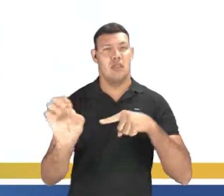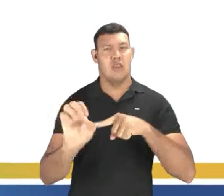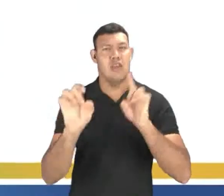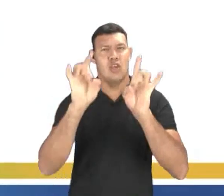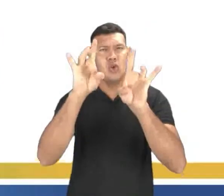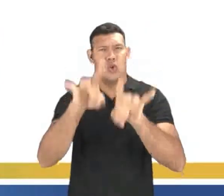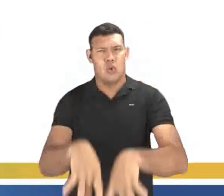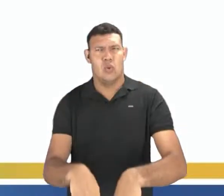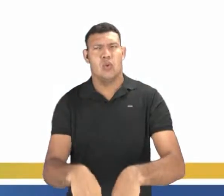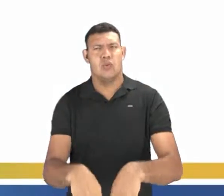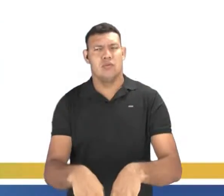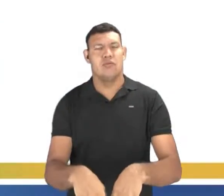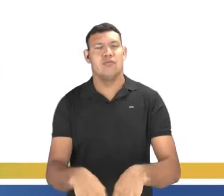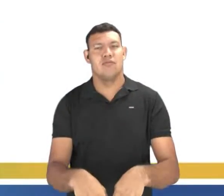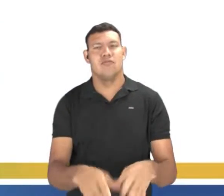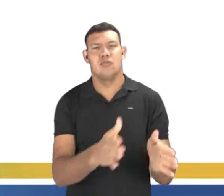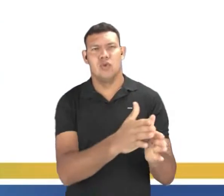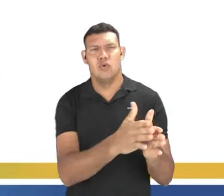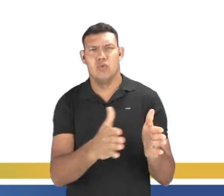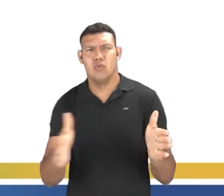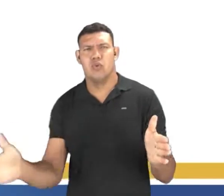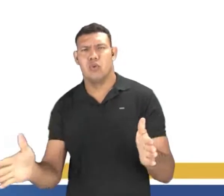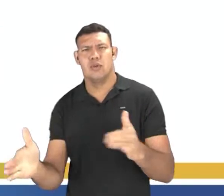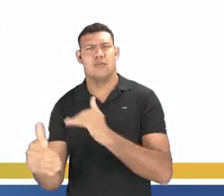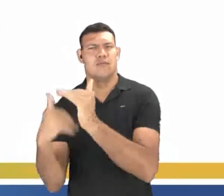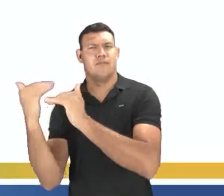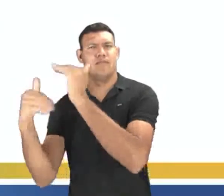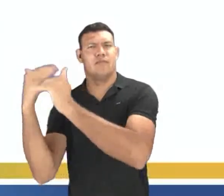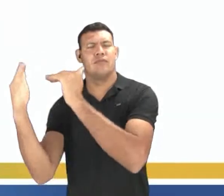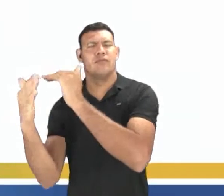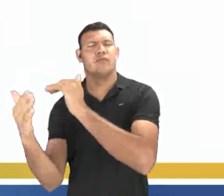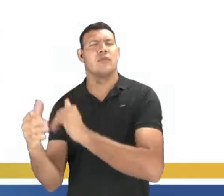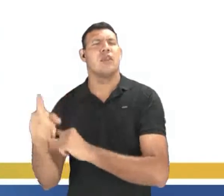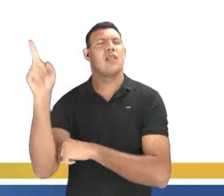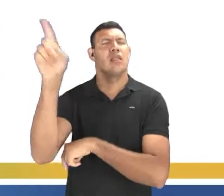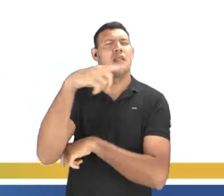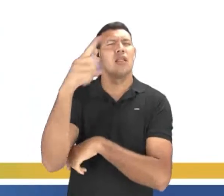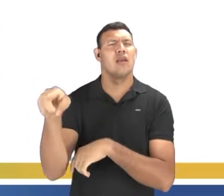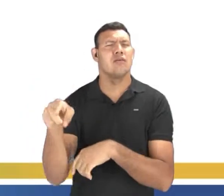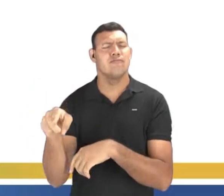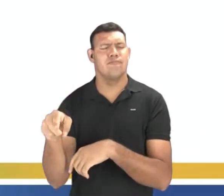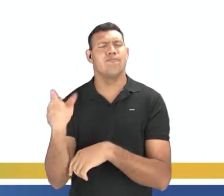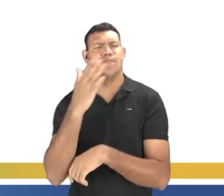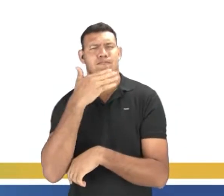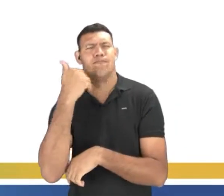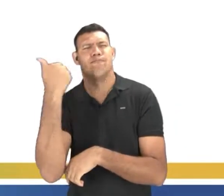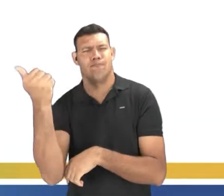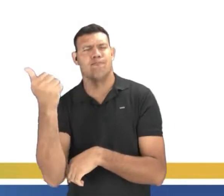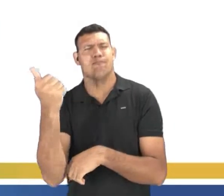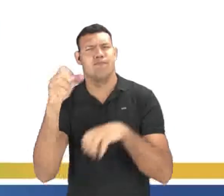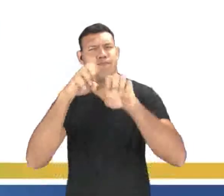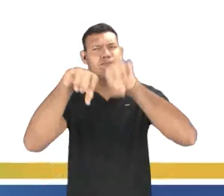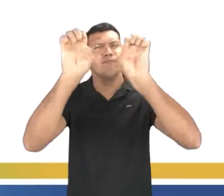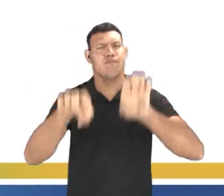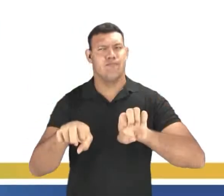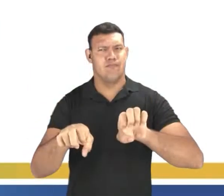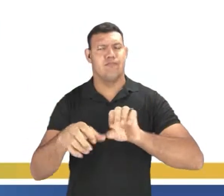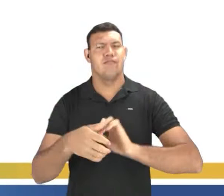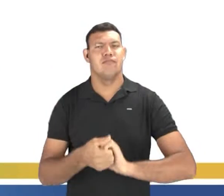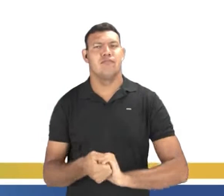Então qual você marcaria qual a alternativa mais definir essa estrutura